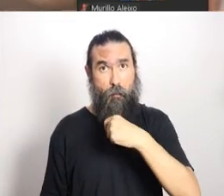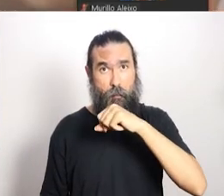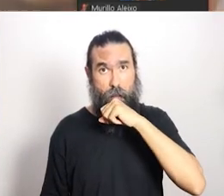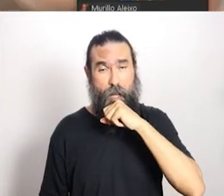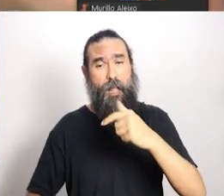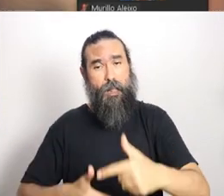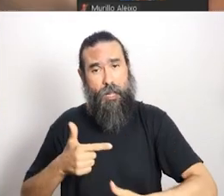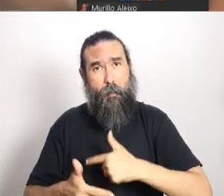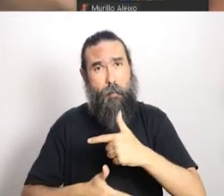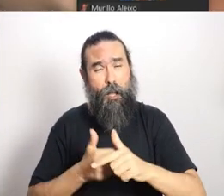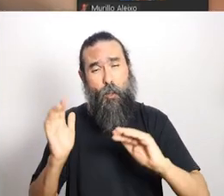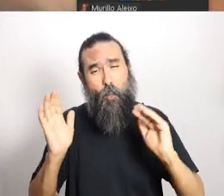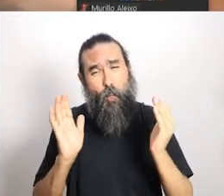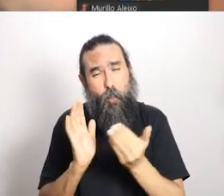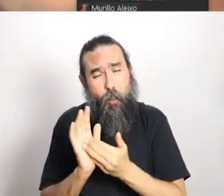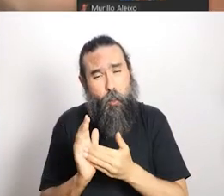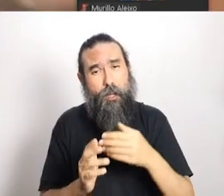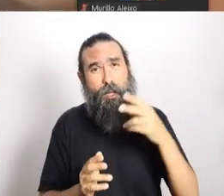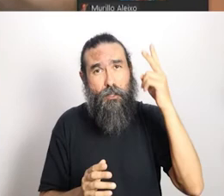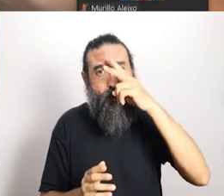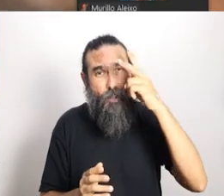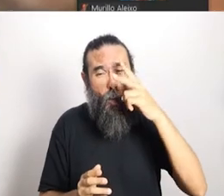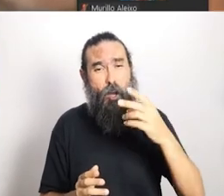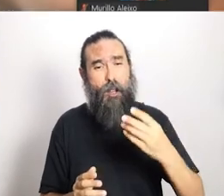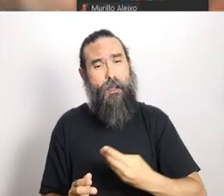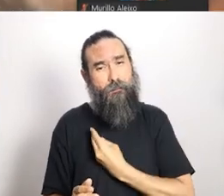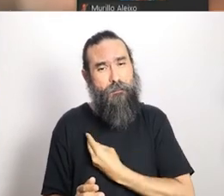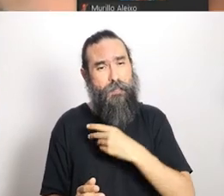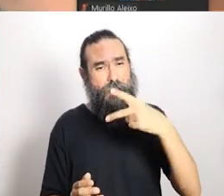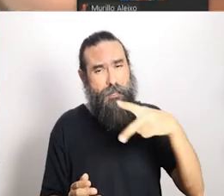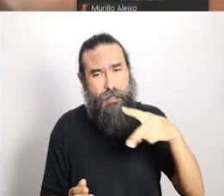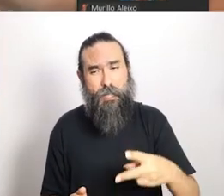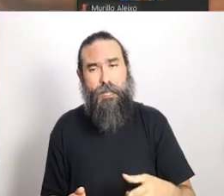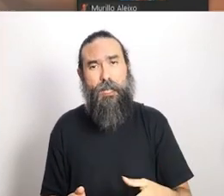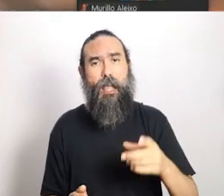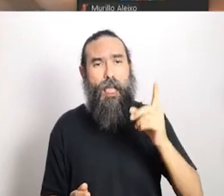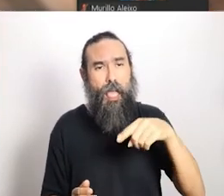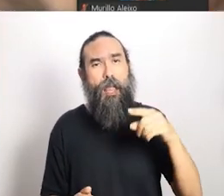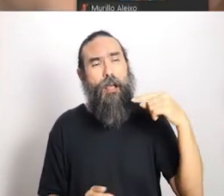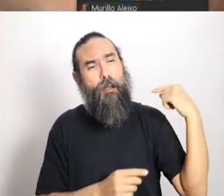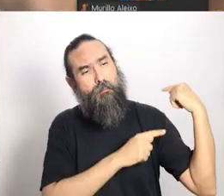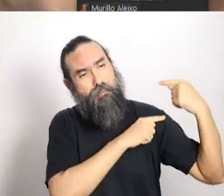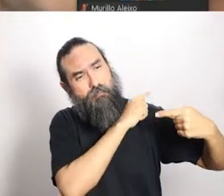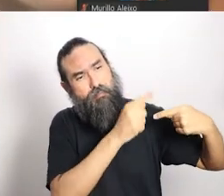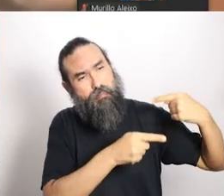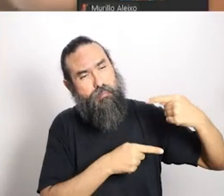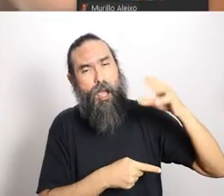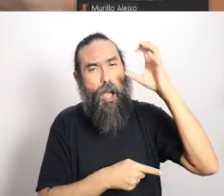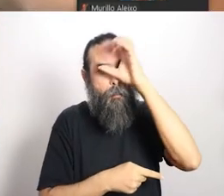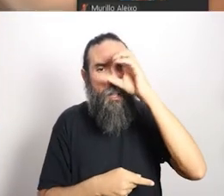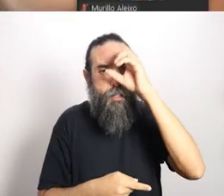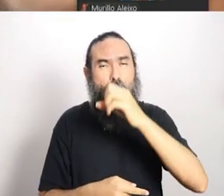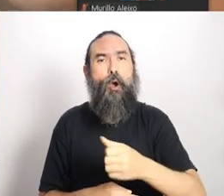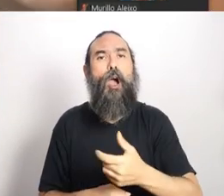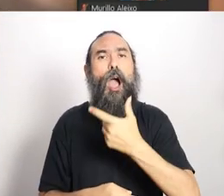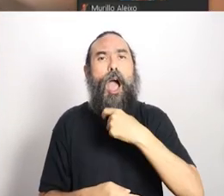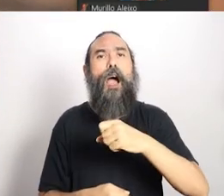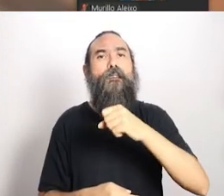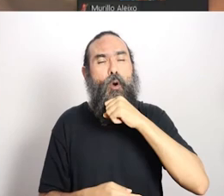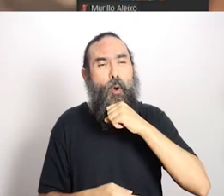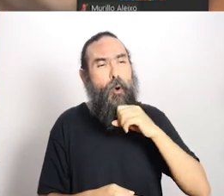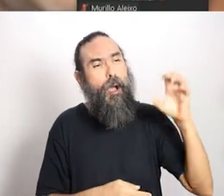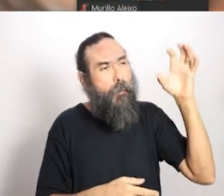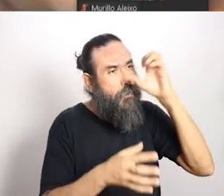seu som autoral, toda a história da sua vida em cima dos aprendizados com meu avô, de tudo que ele aprendeu, por onde ele